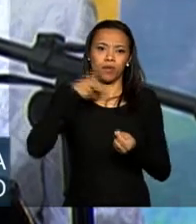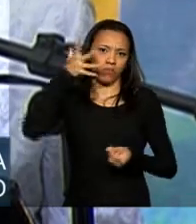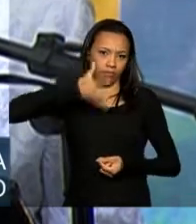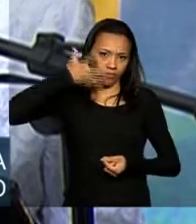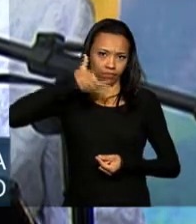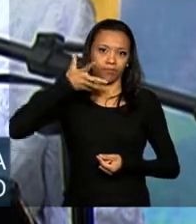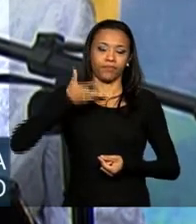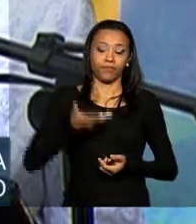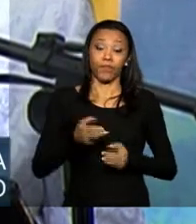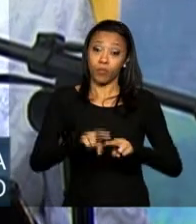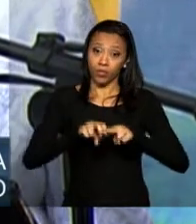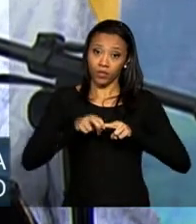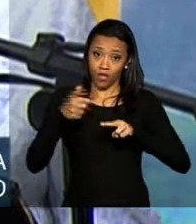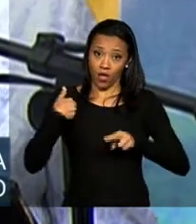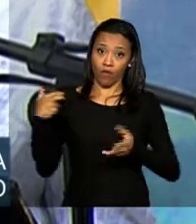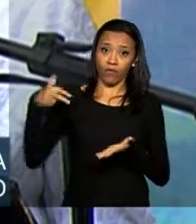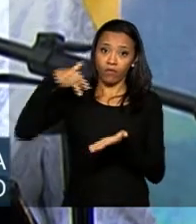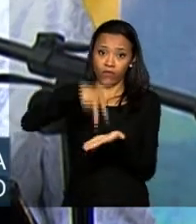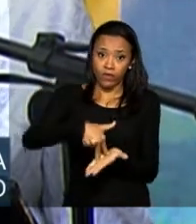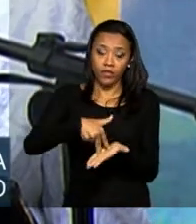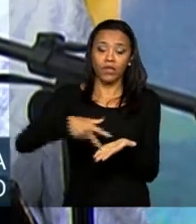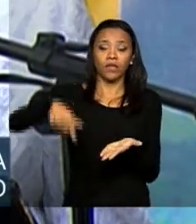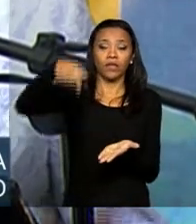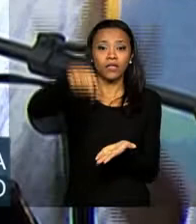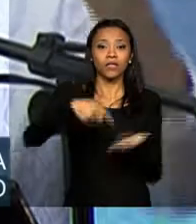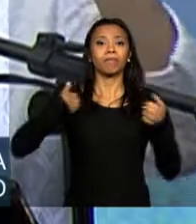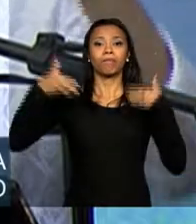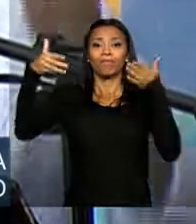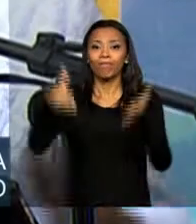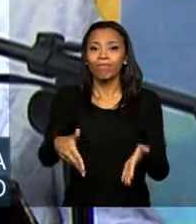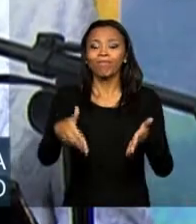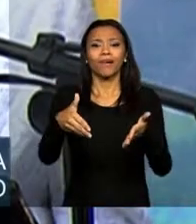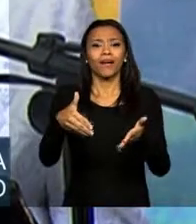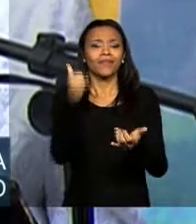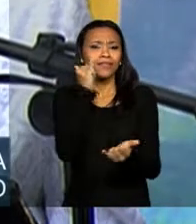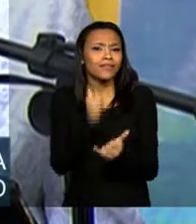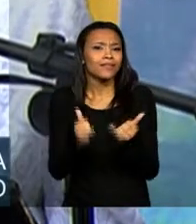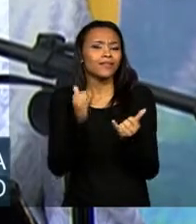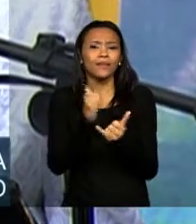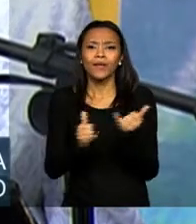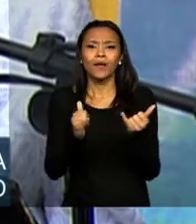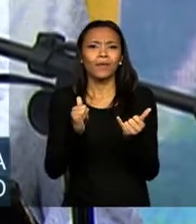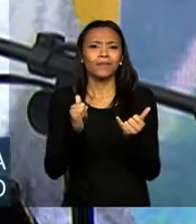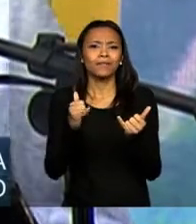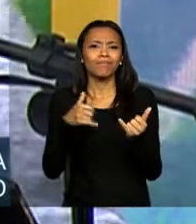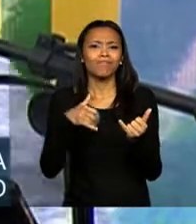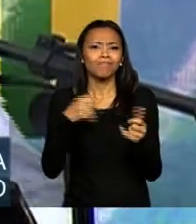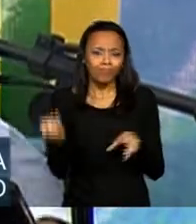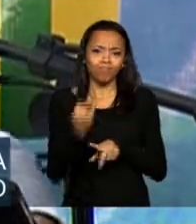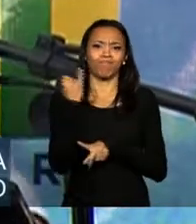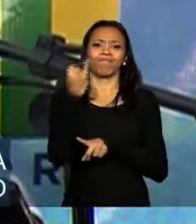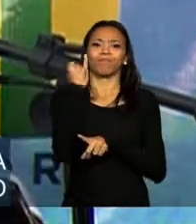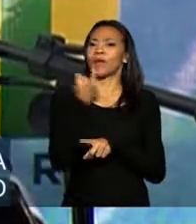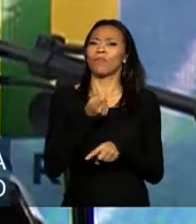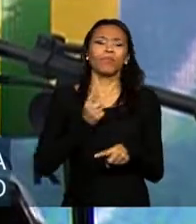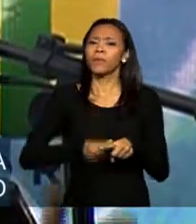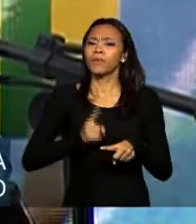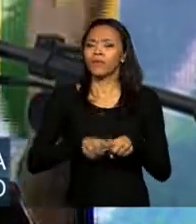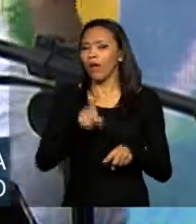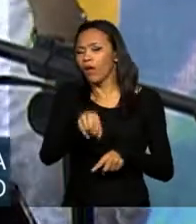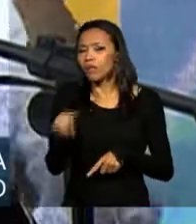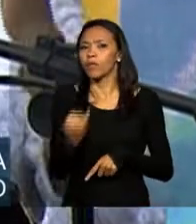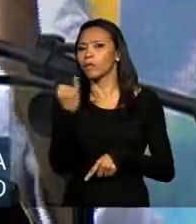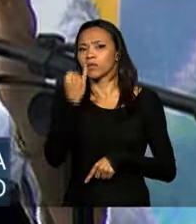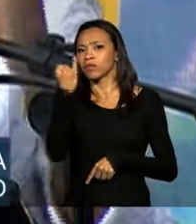vocês que eu vim aqui participar de algo muito importante e o que é que é importante